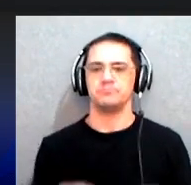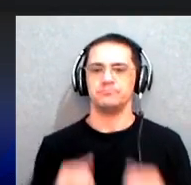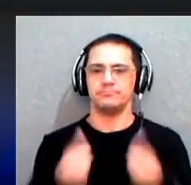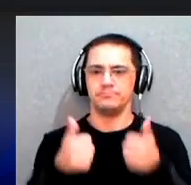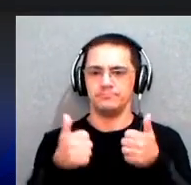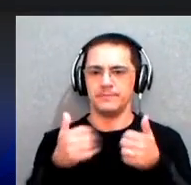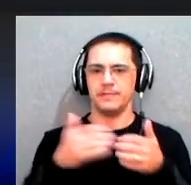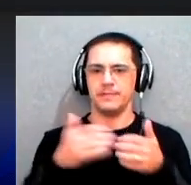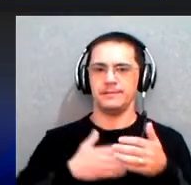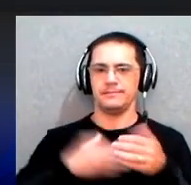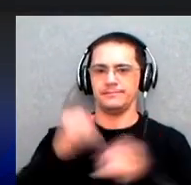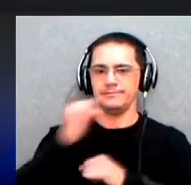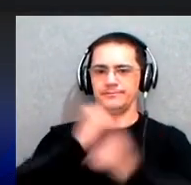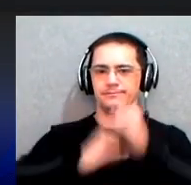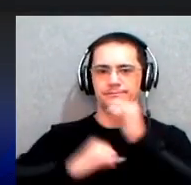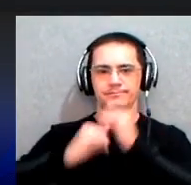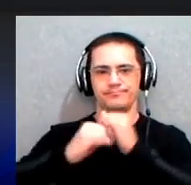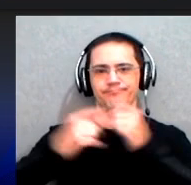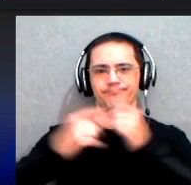Caiu de novo.